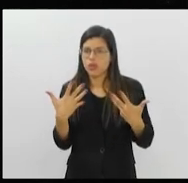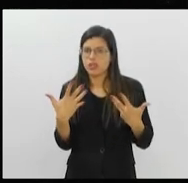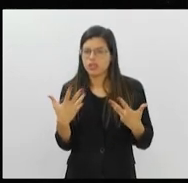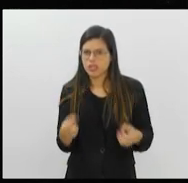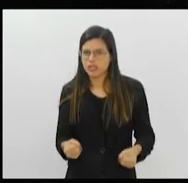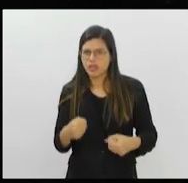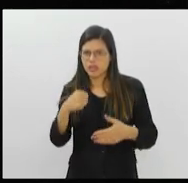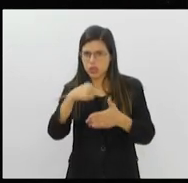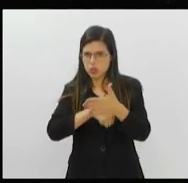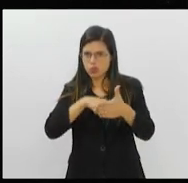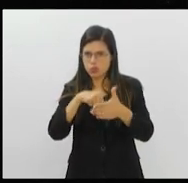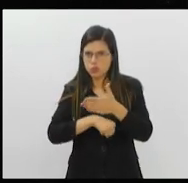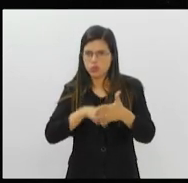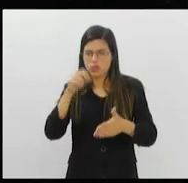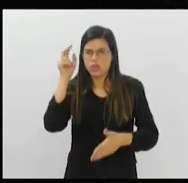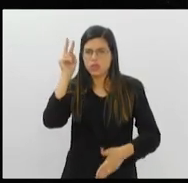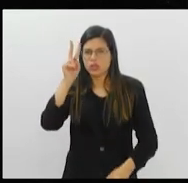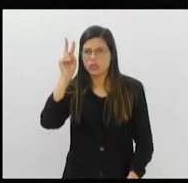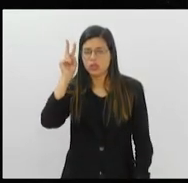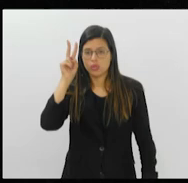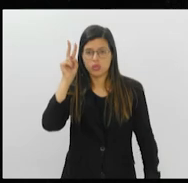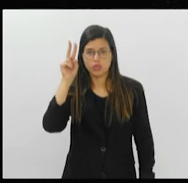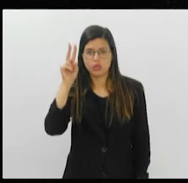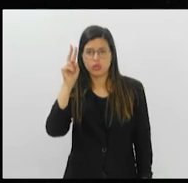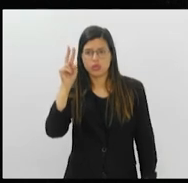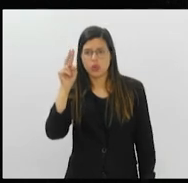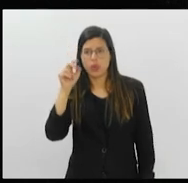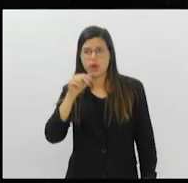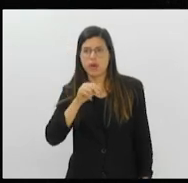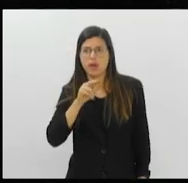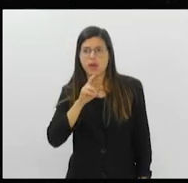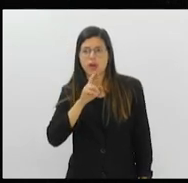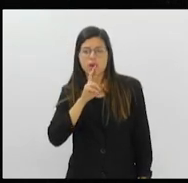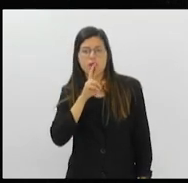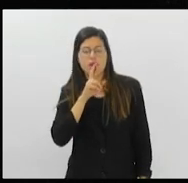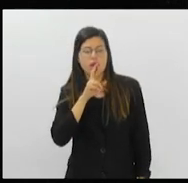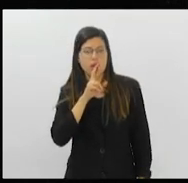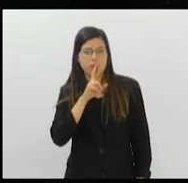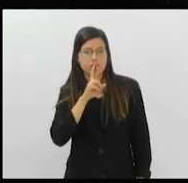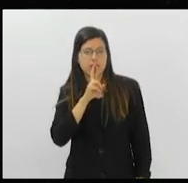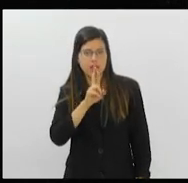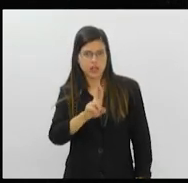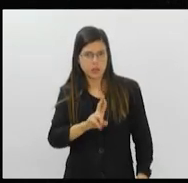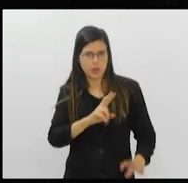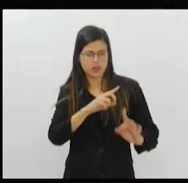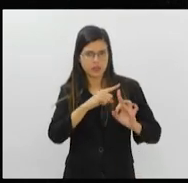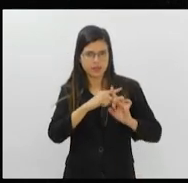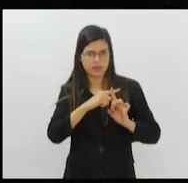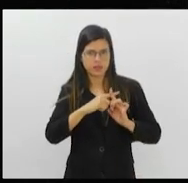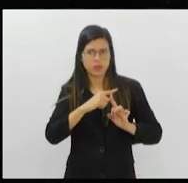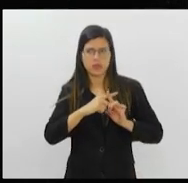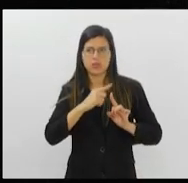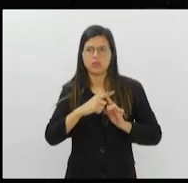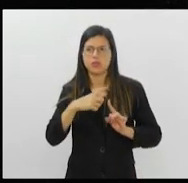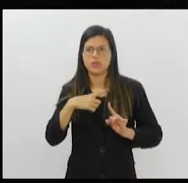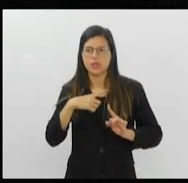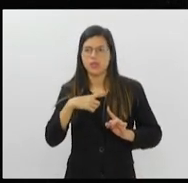históricas, quando um resultado positivo possa se aproximar, a gente